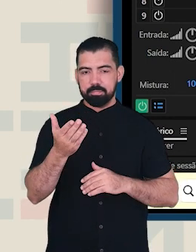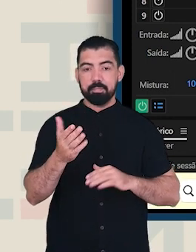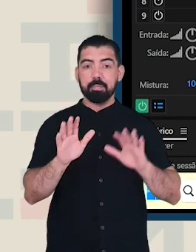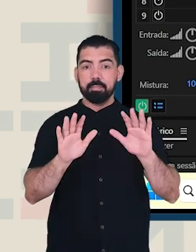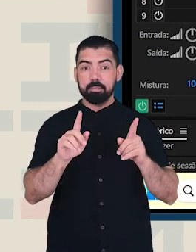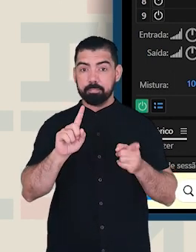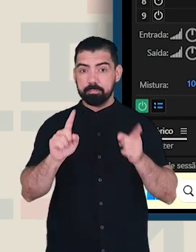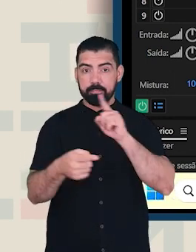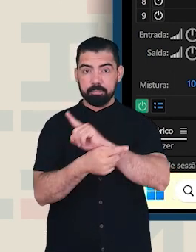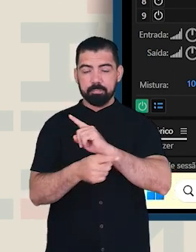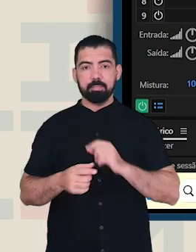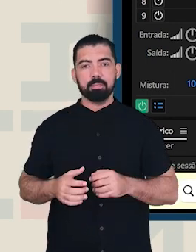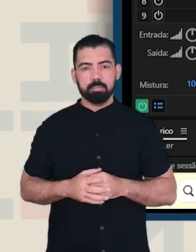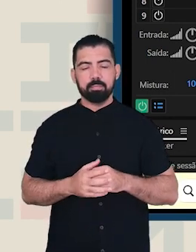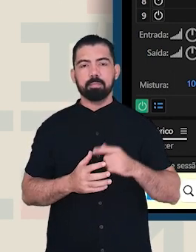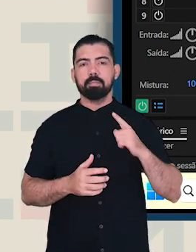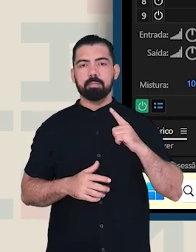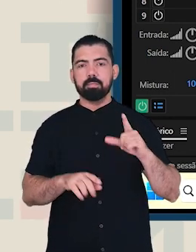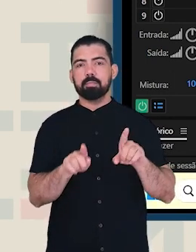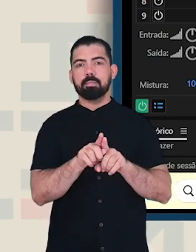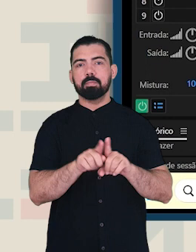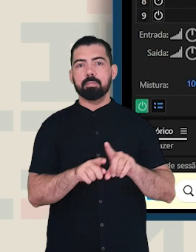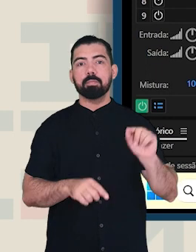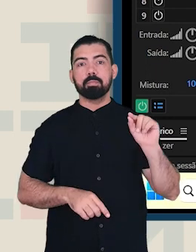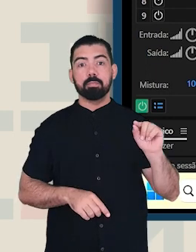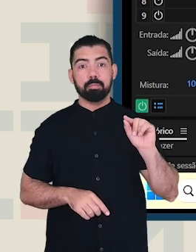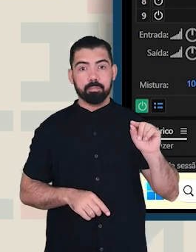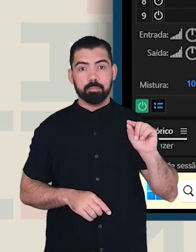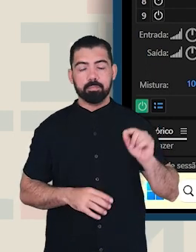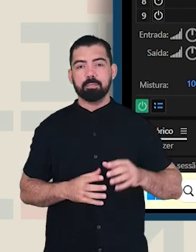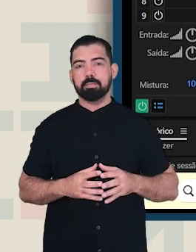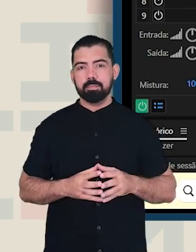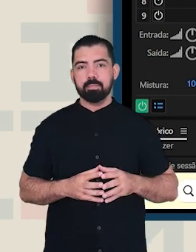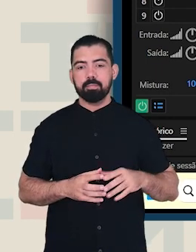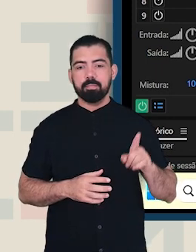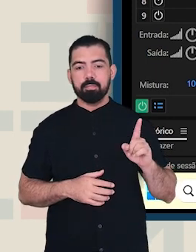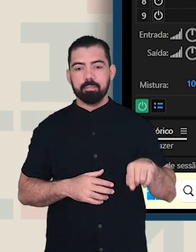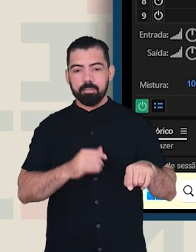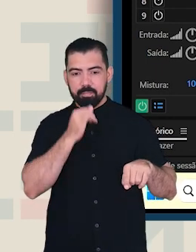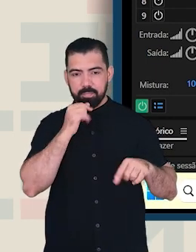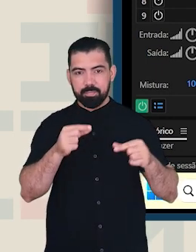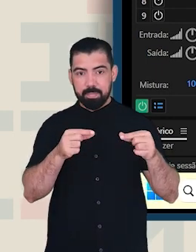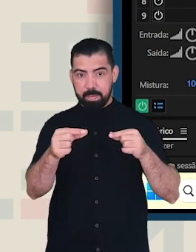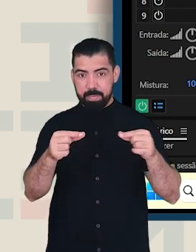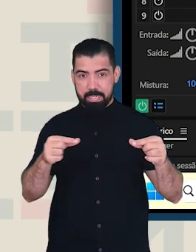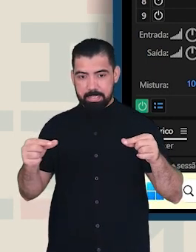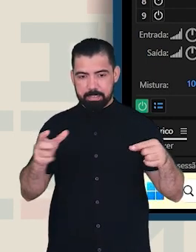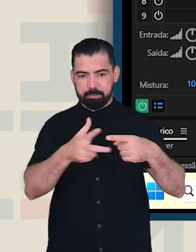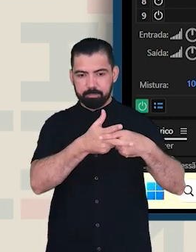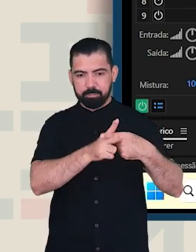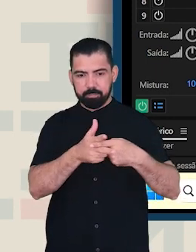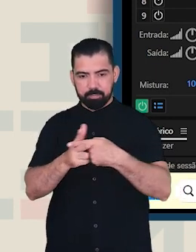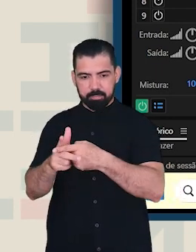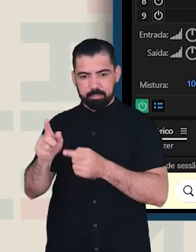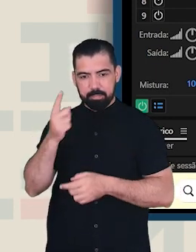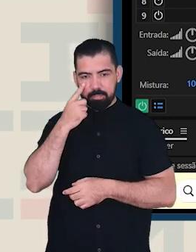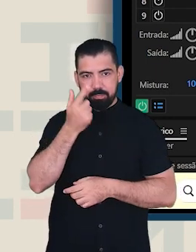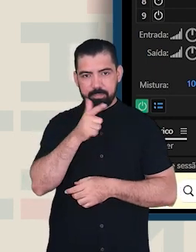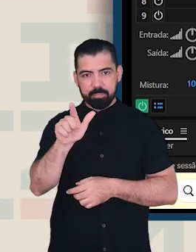Por otro lado, yo tengo también la mesa de mixagem ya en esa otra